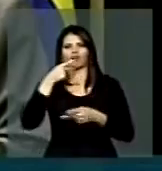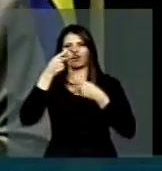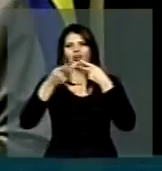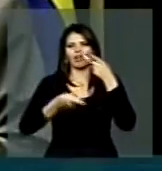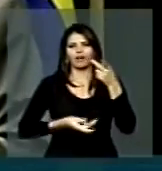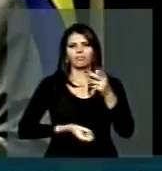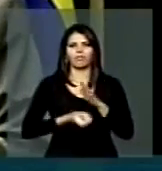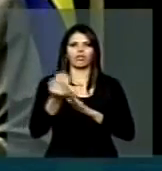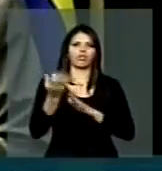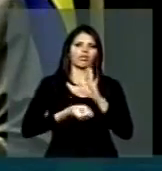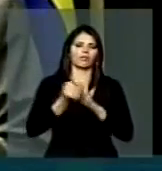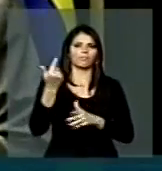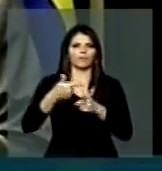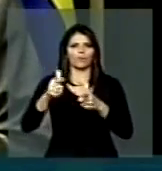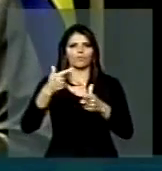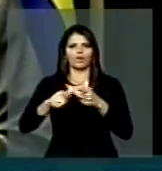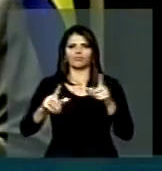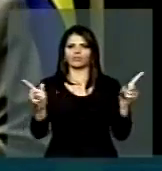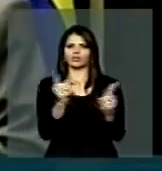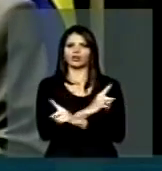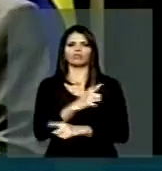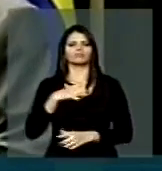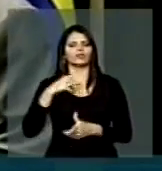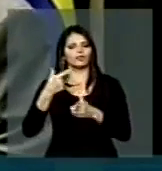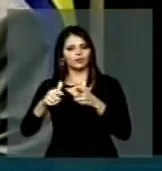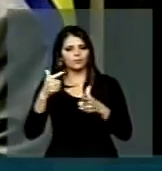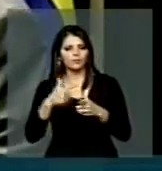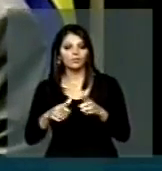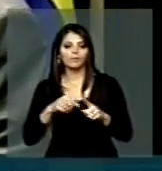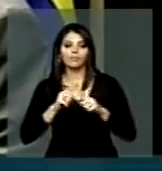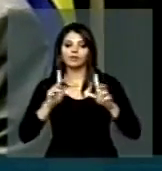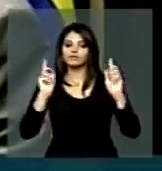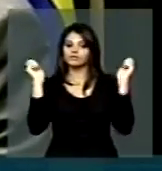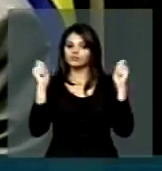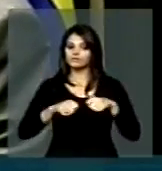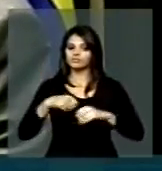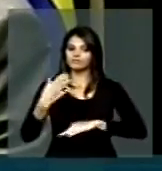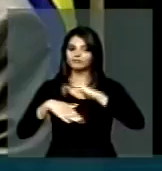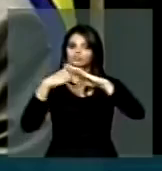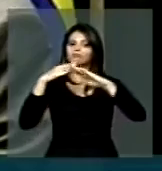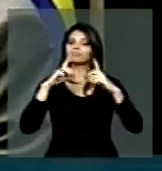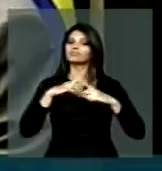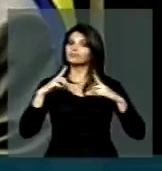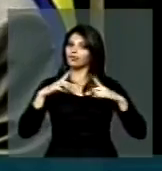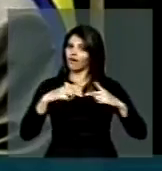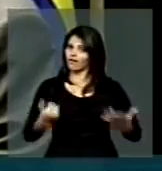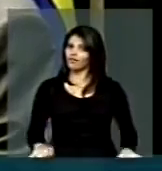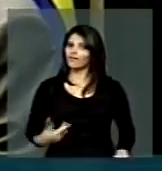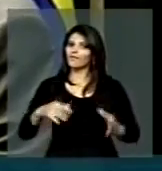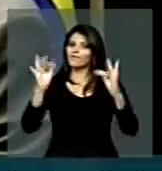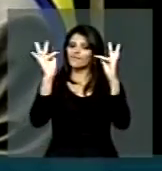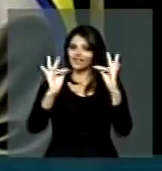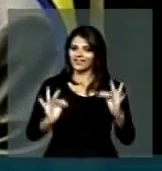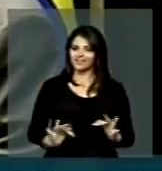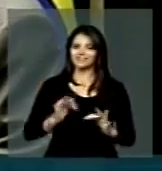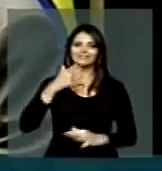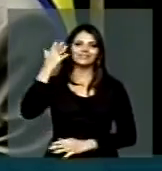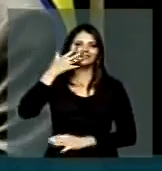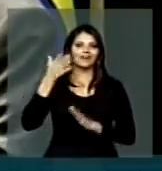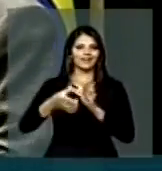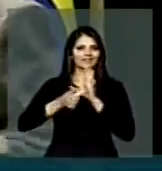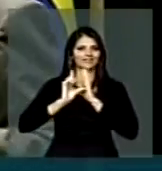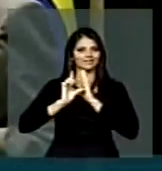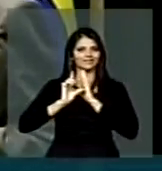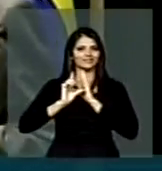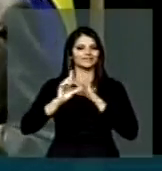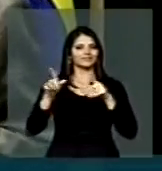problemas. Há muitos problemas, mas há muita possibilidade de avançar. Fiquei realmente feliz de ouvir os discursos que me antecederam.